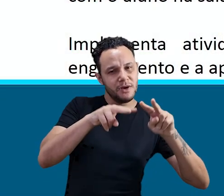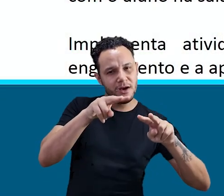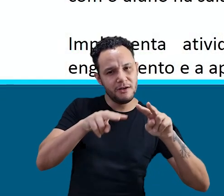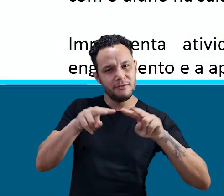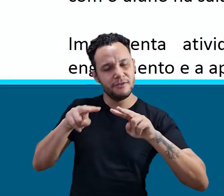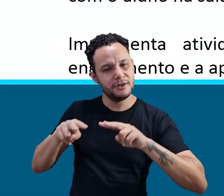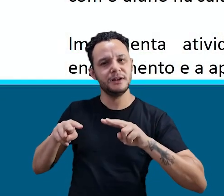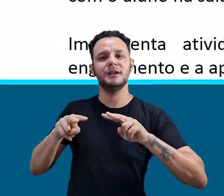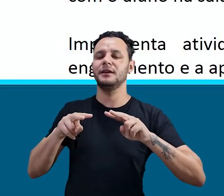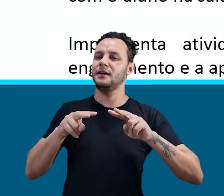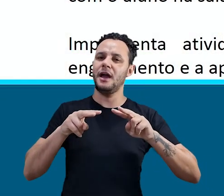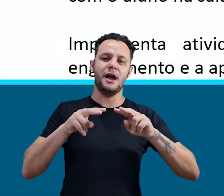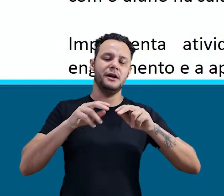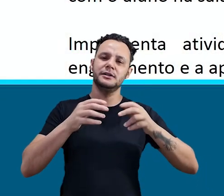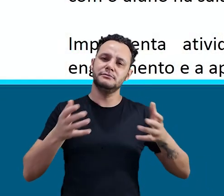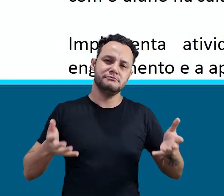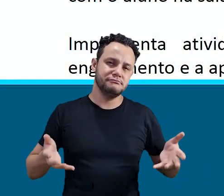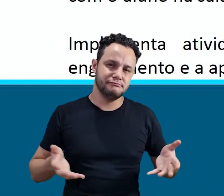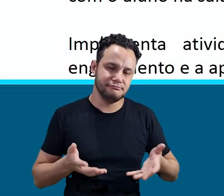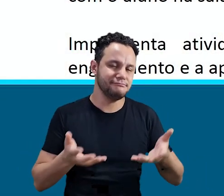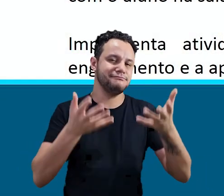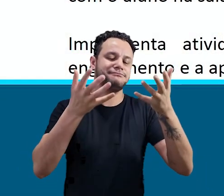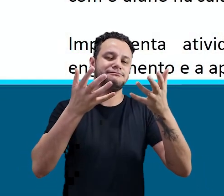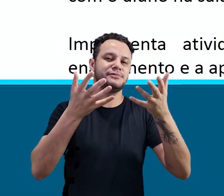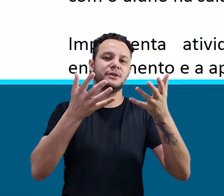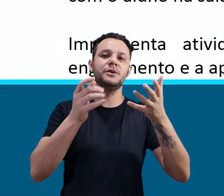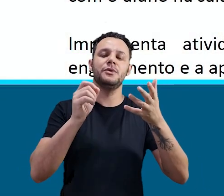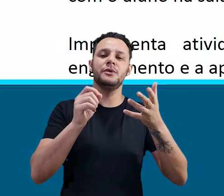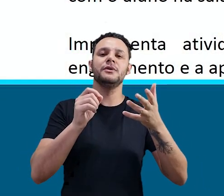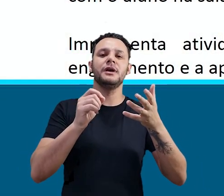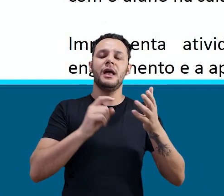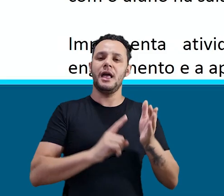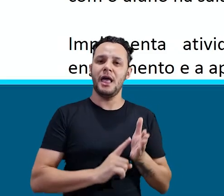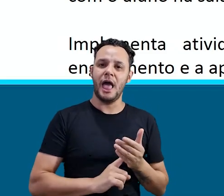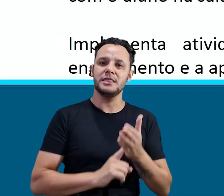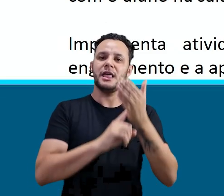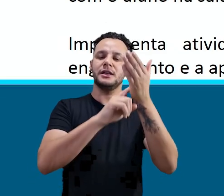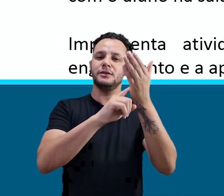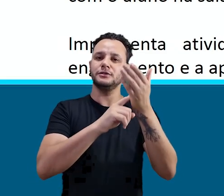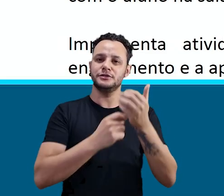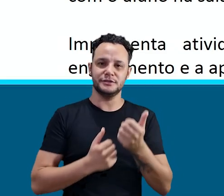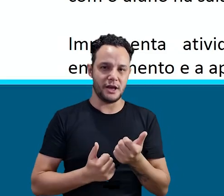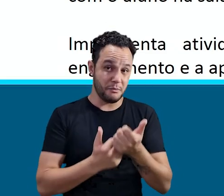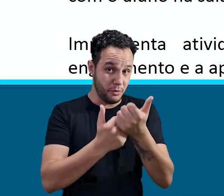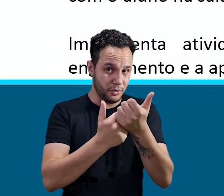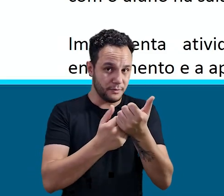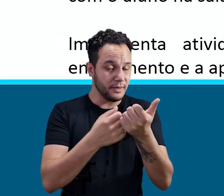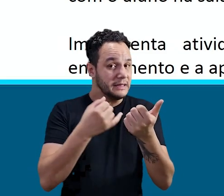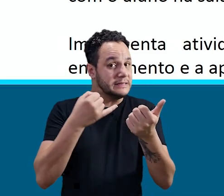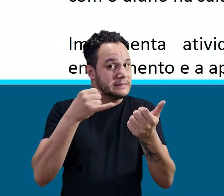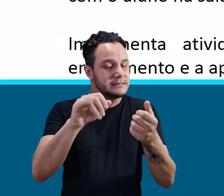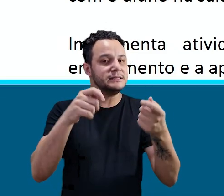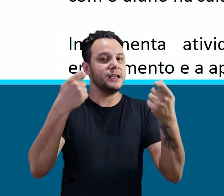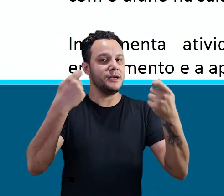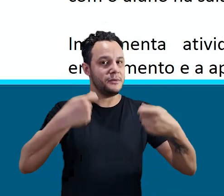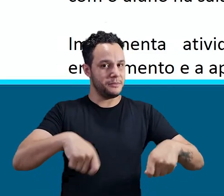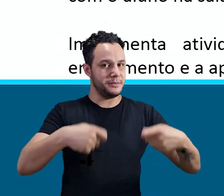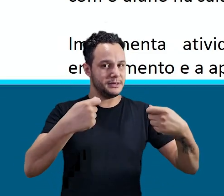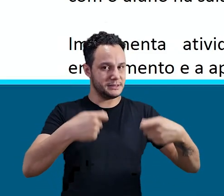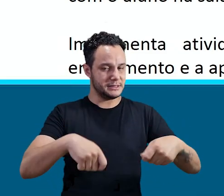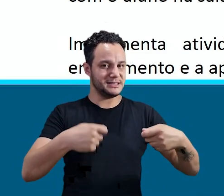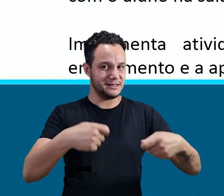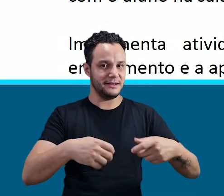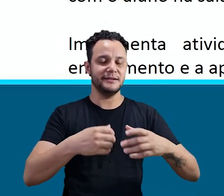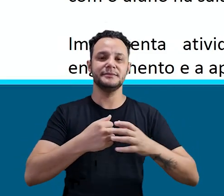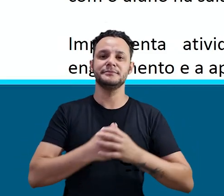avaliar, ou criar, ou implementar, ou não, né? Tecnologias assistivas, se forem necessárias. Nem sempre